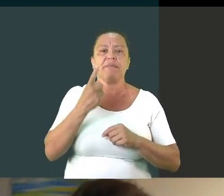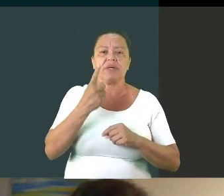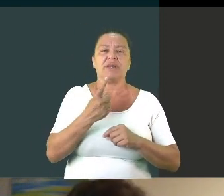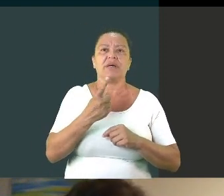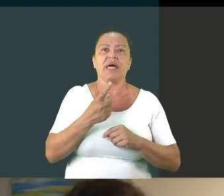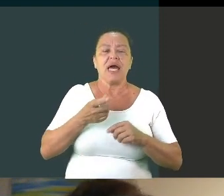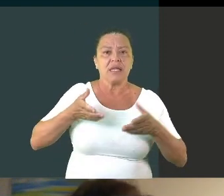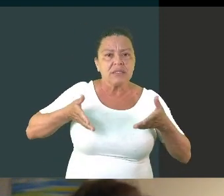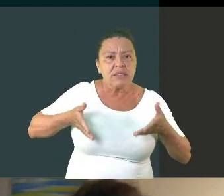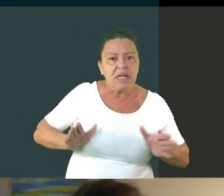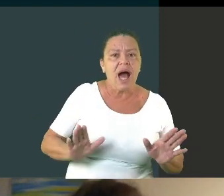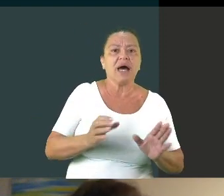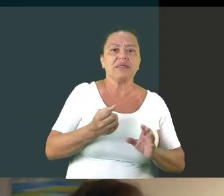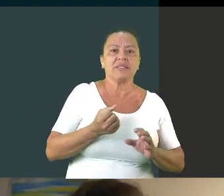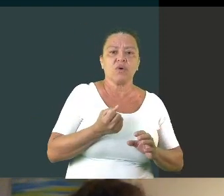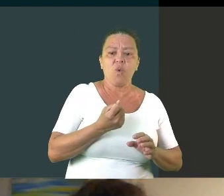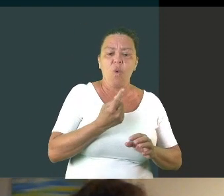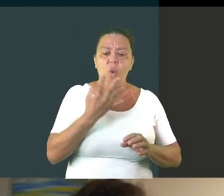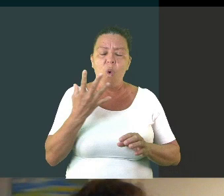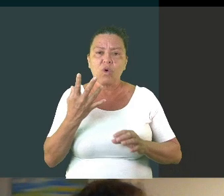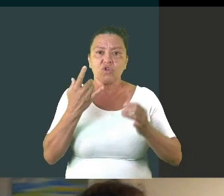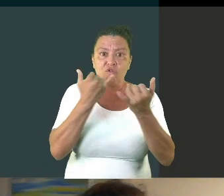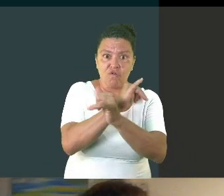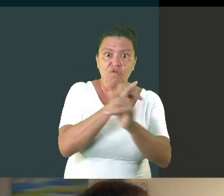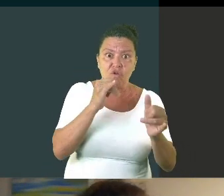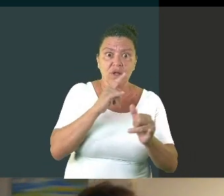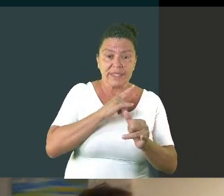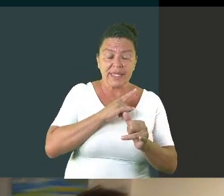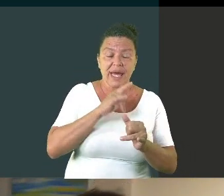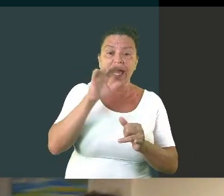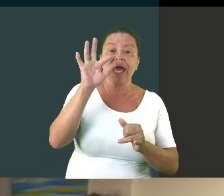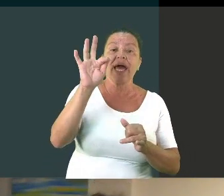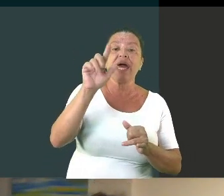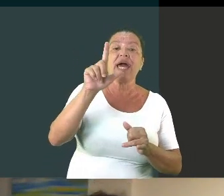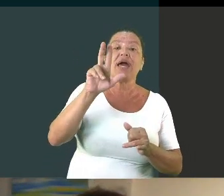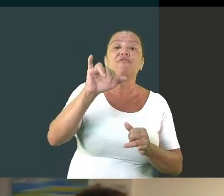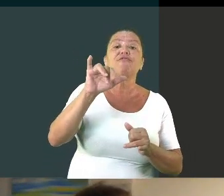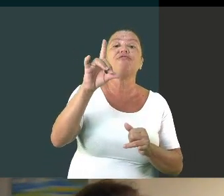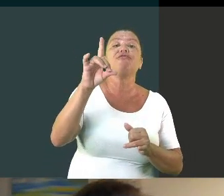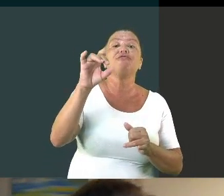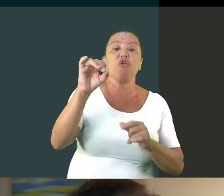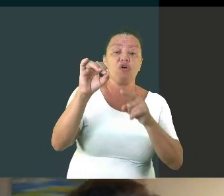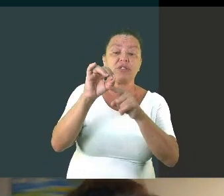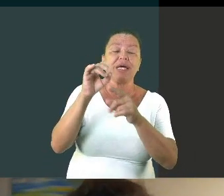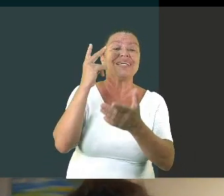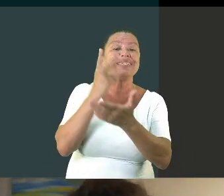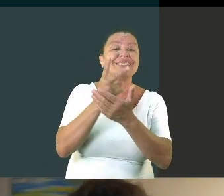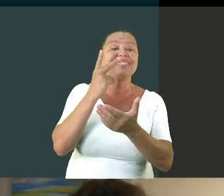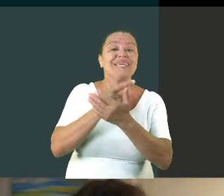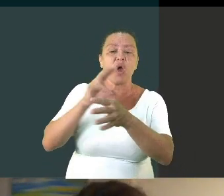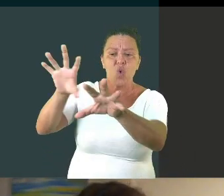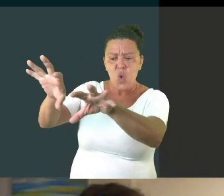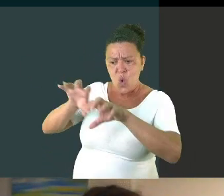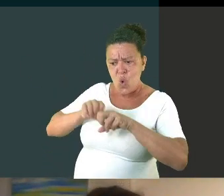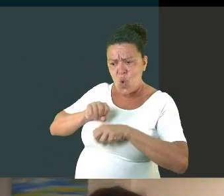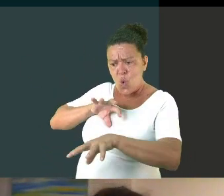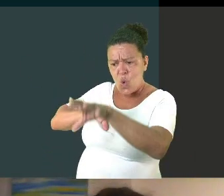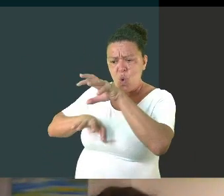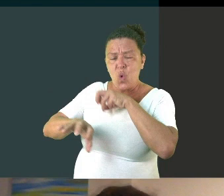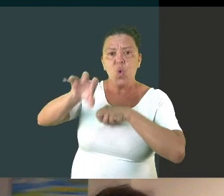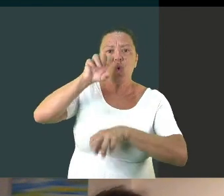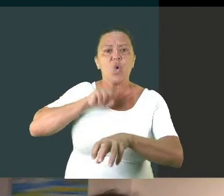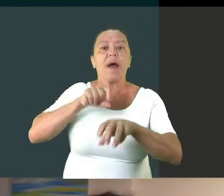nascer com uma certa quantidade de fluido vital, o nosso corpo ele precisa ser constantemente suprido desse fluido,